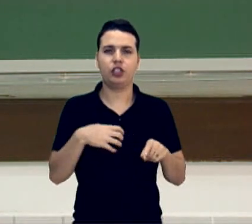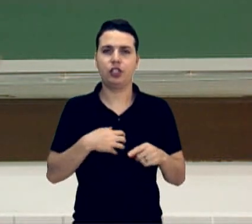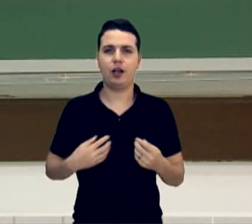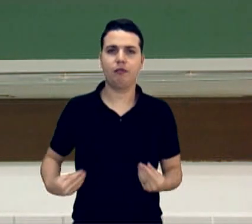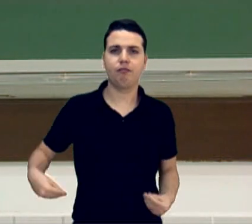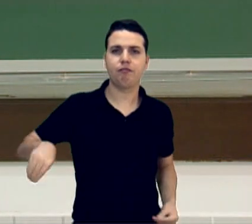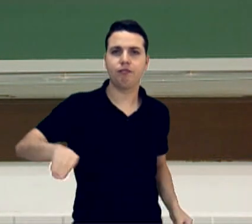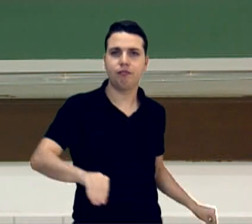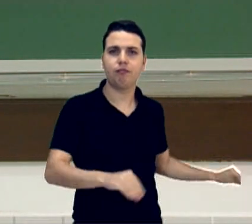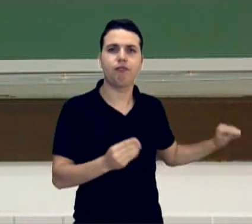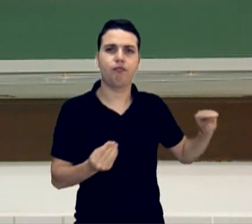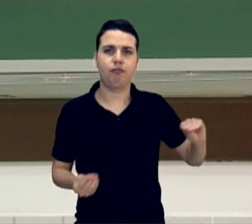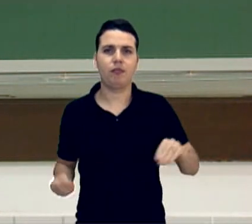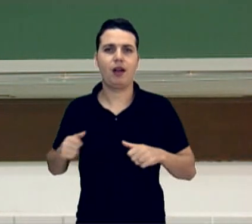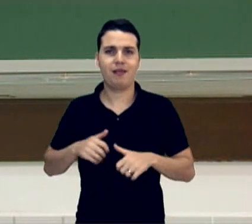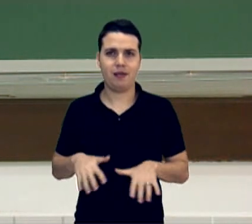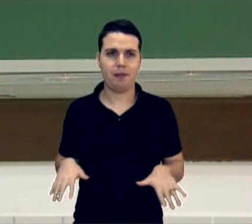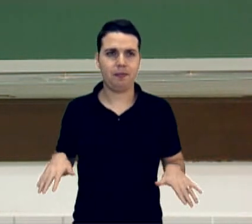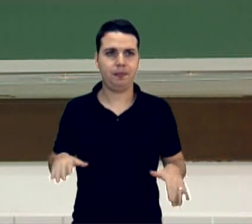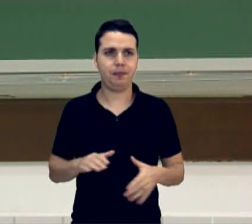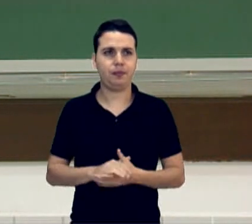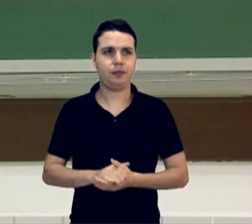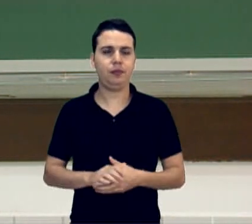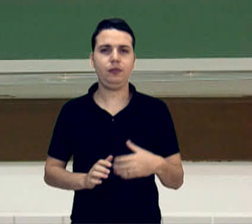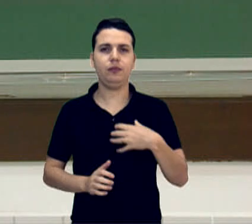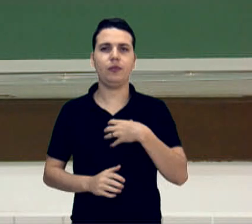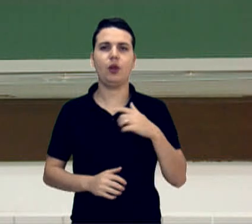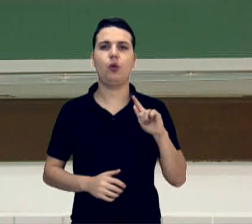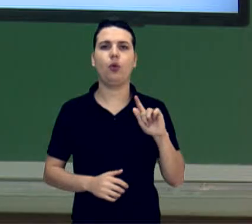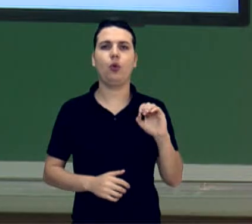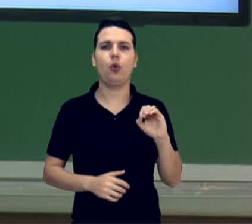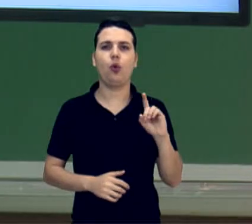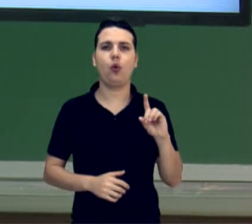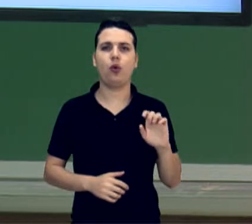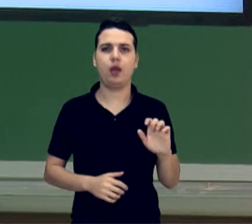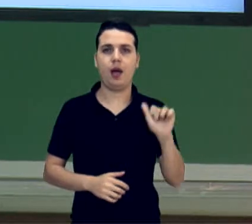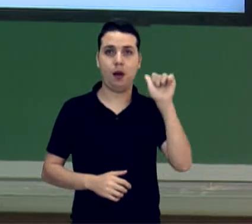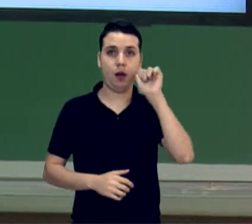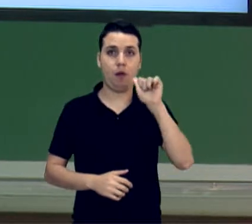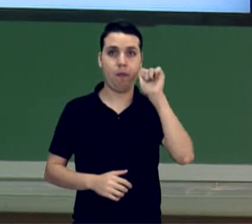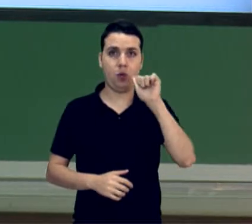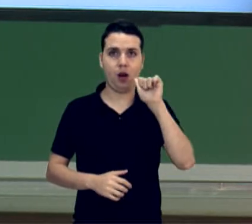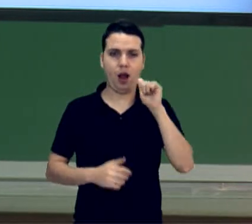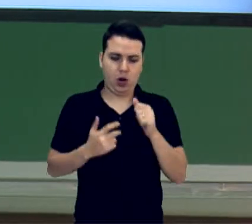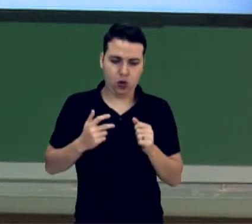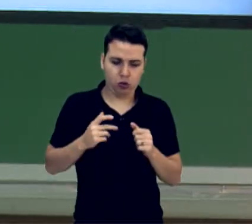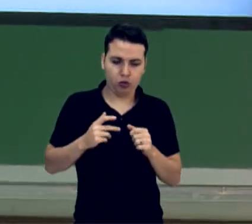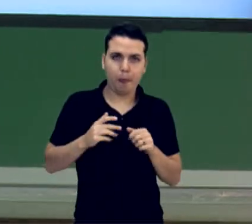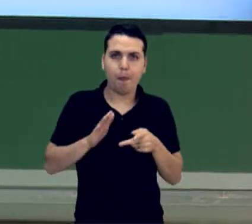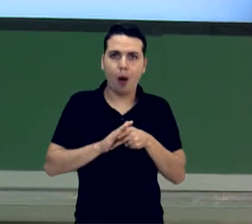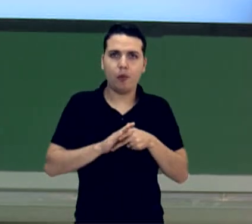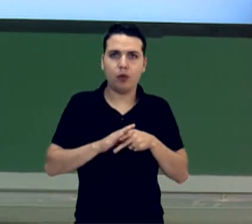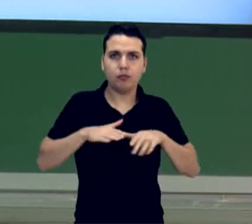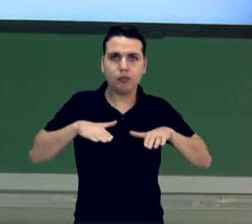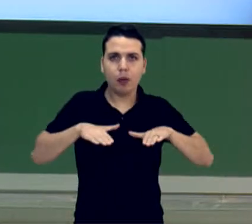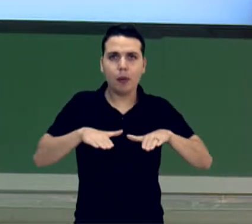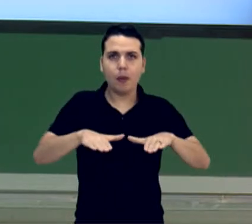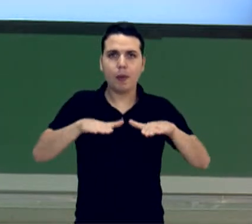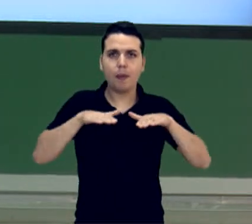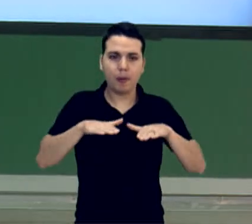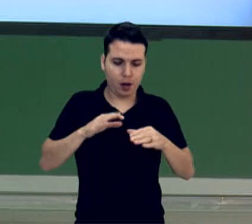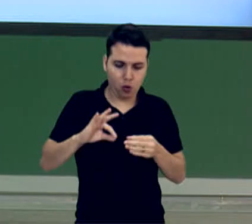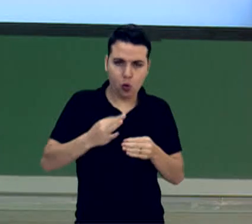questão da saia, né? Bem godê, que é o termo que as costureiras falam, né? Eu quero fazer,